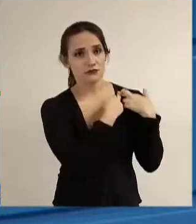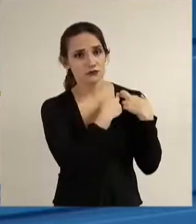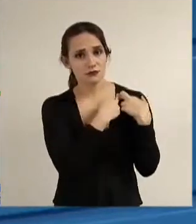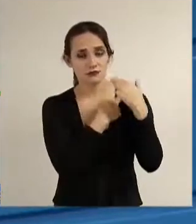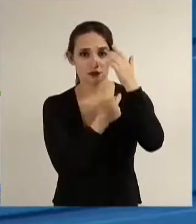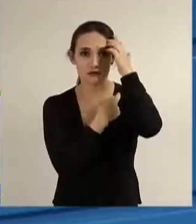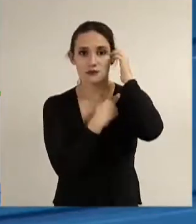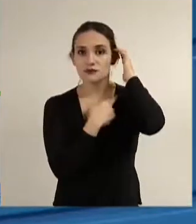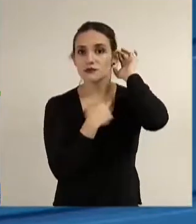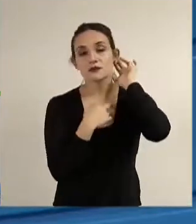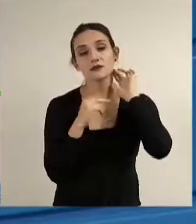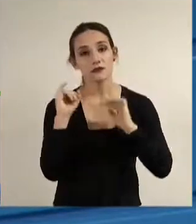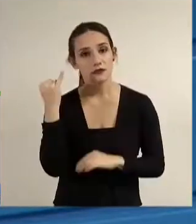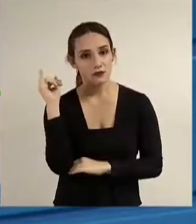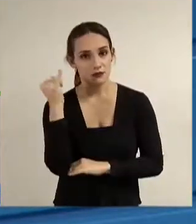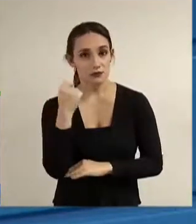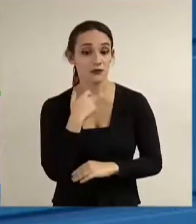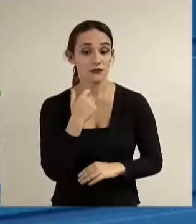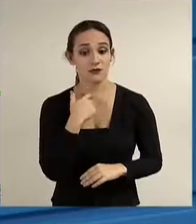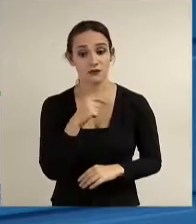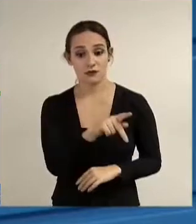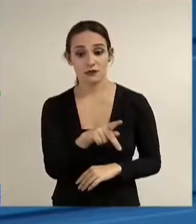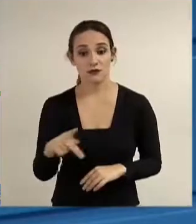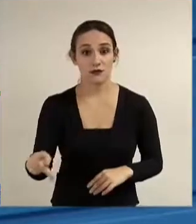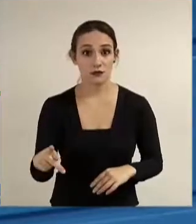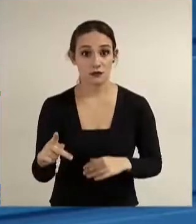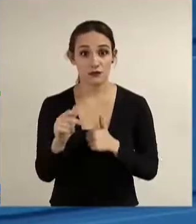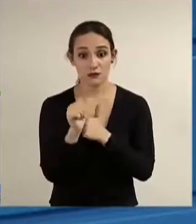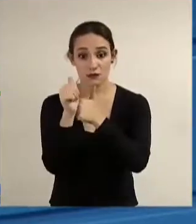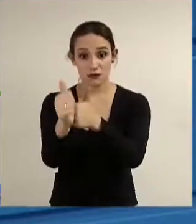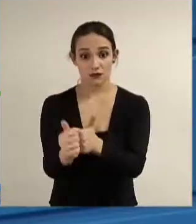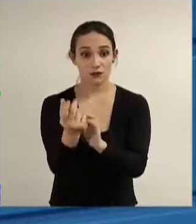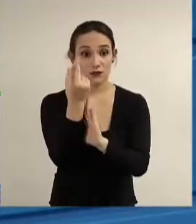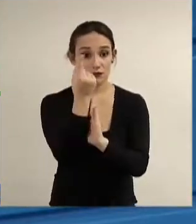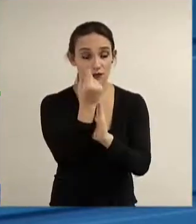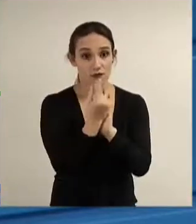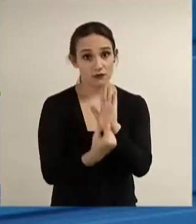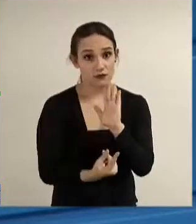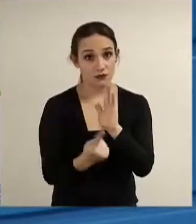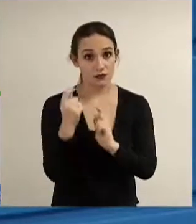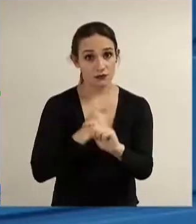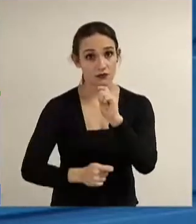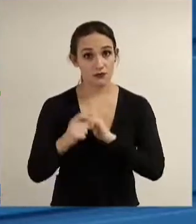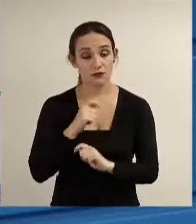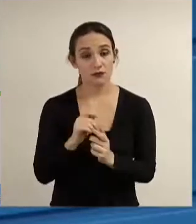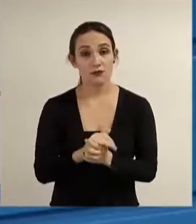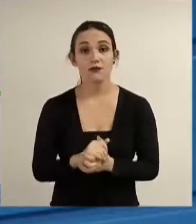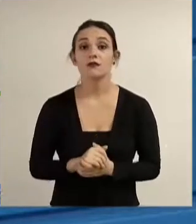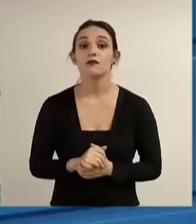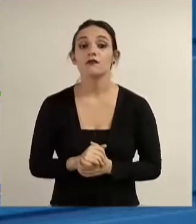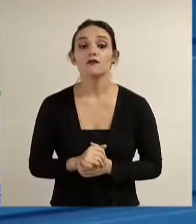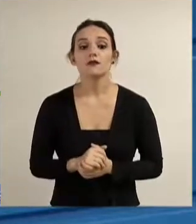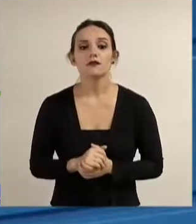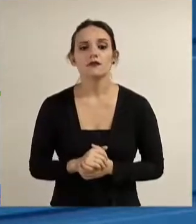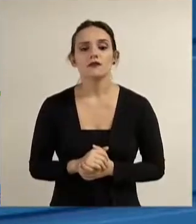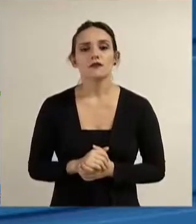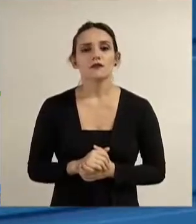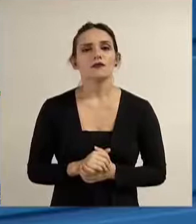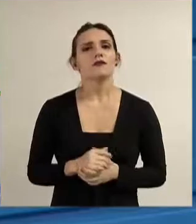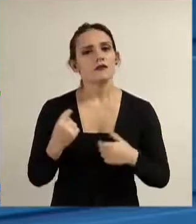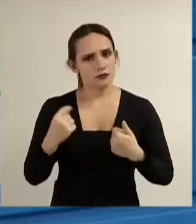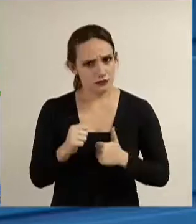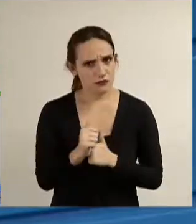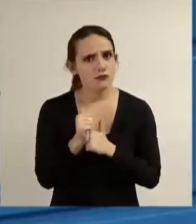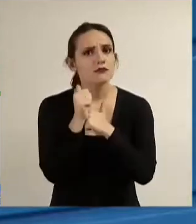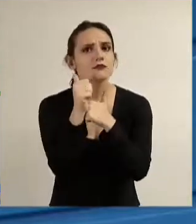Sou presidente da Comissão de Acompanhamento e Execução Orçamentária, e para que tenha esse